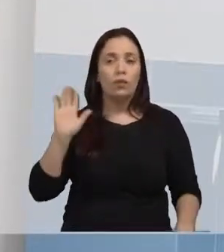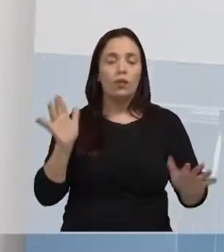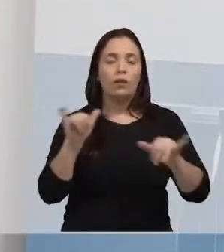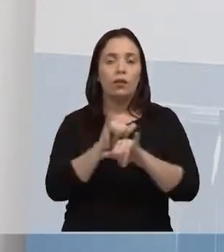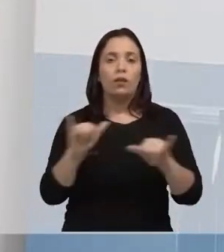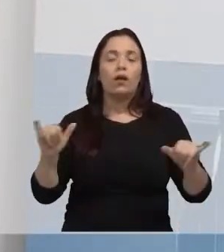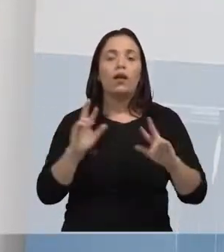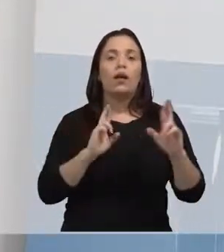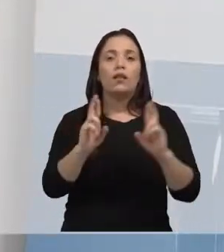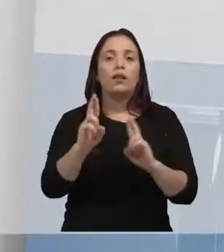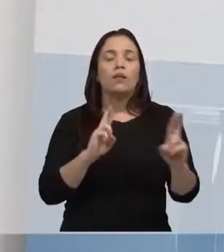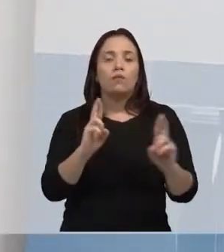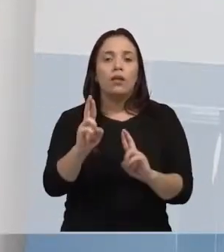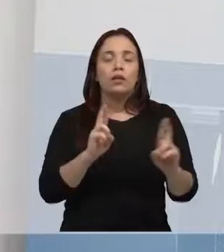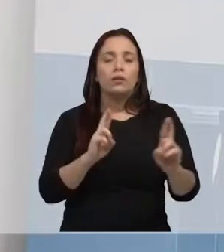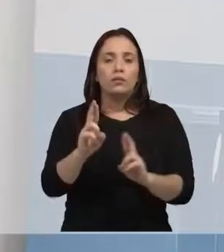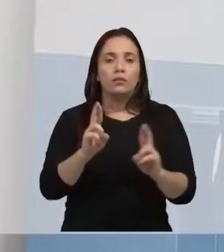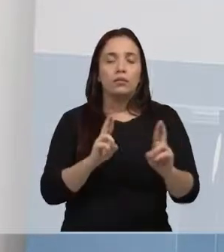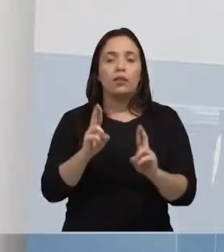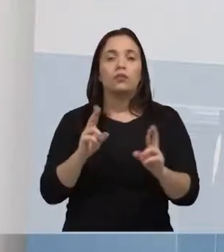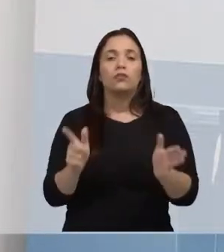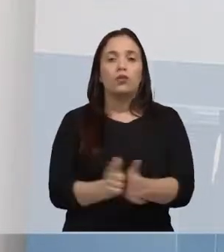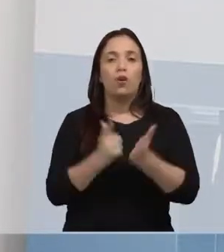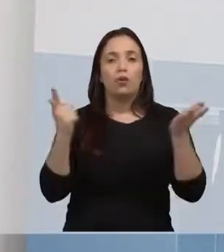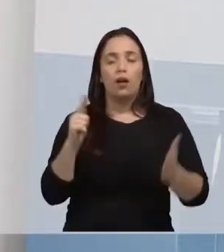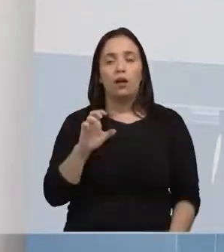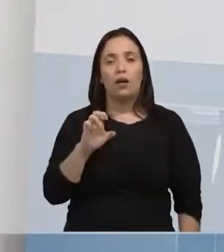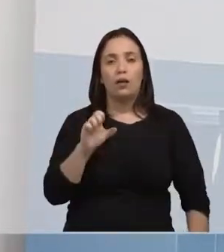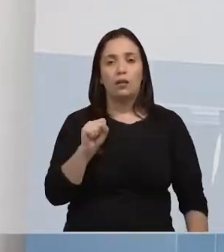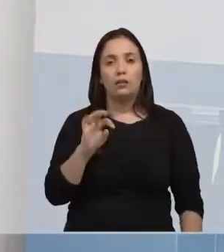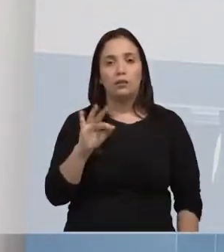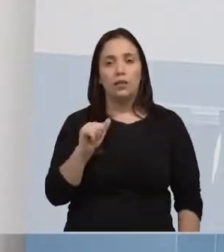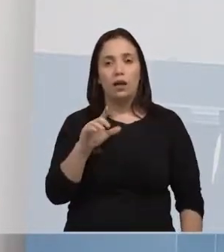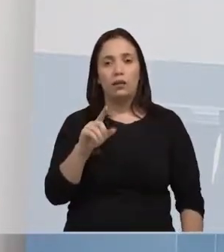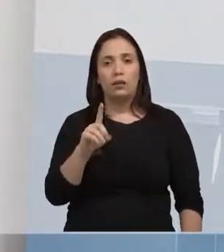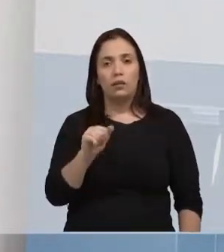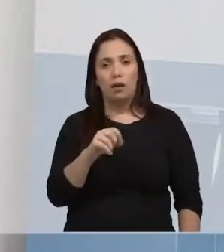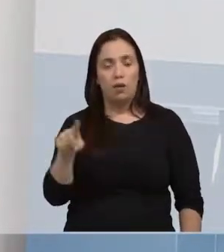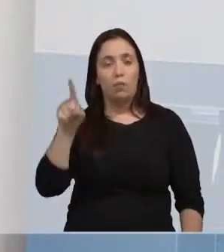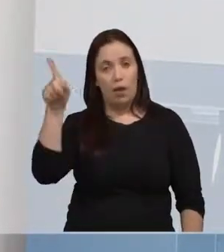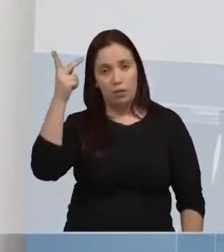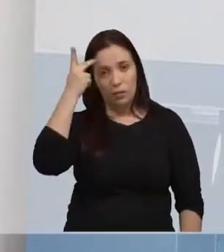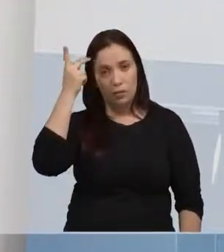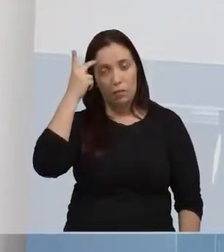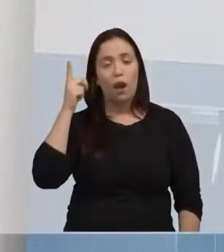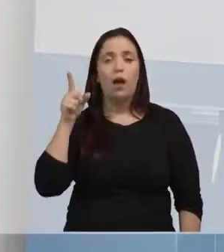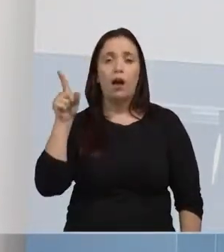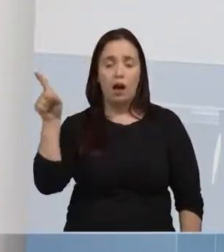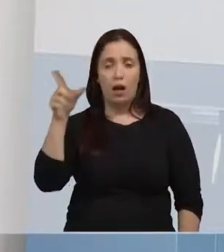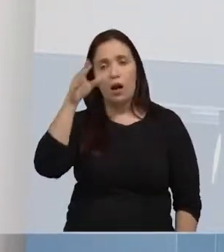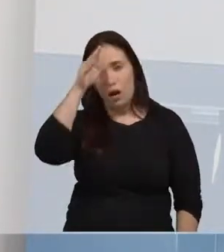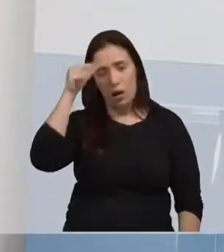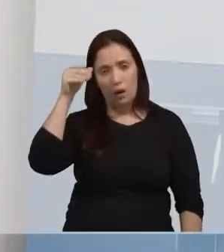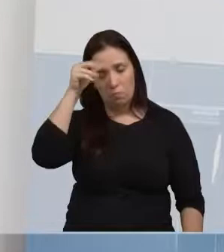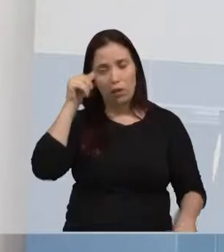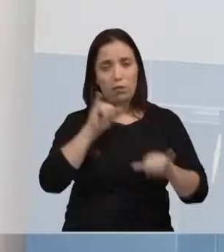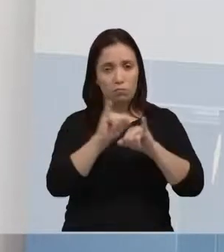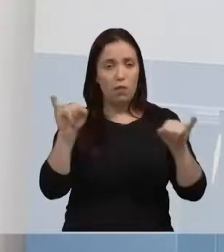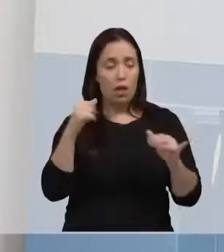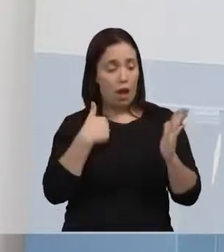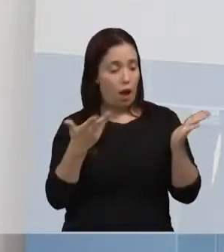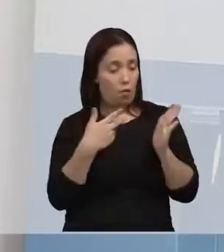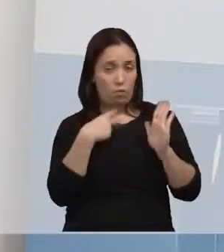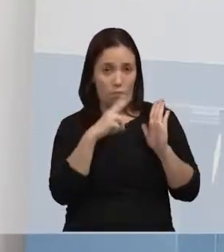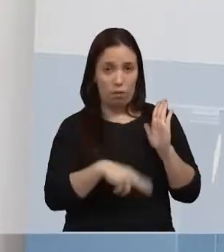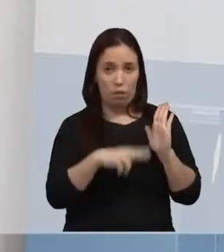afirmou em entrevista ao Estadão, Jornal Paulista, está convicto, estou lendo aqui a entrevista dele